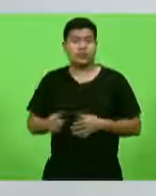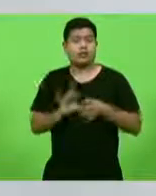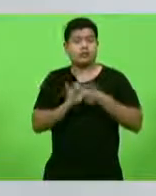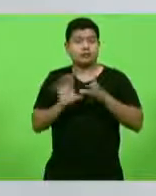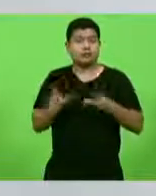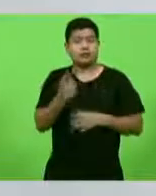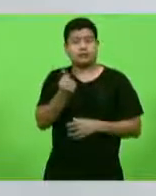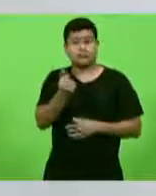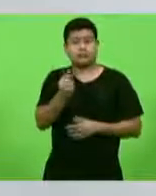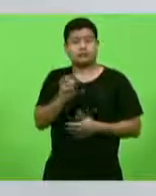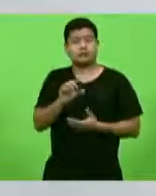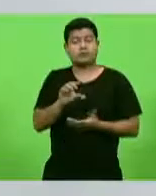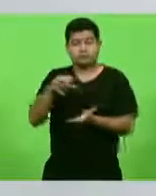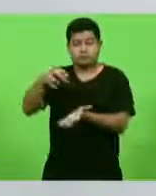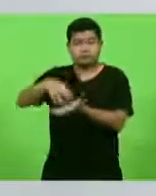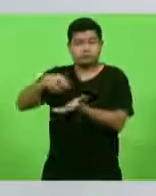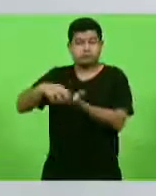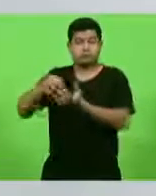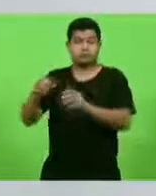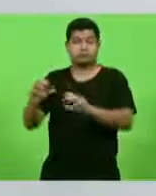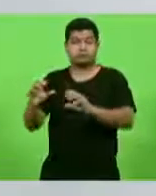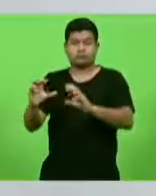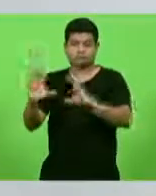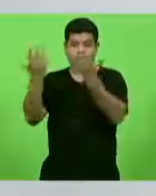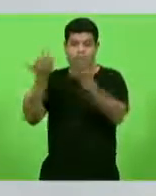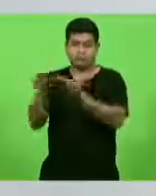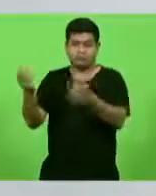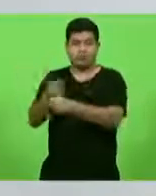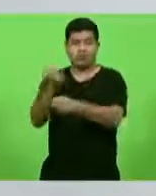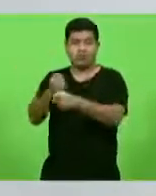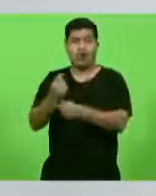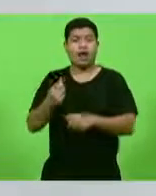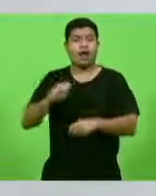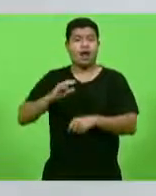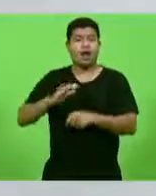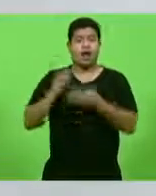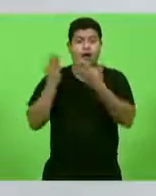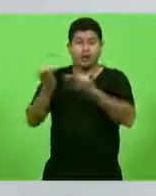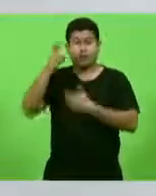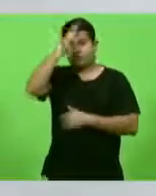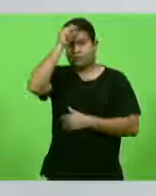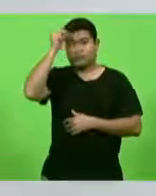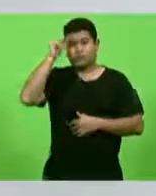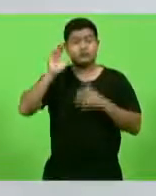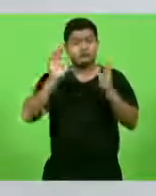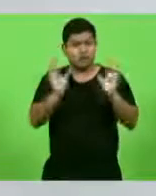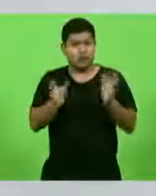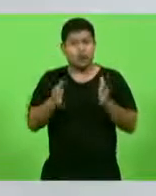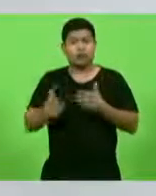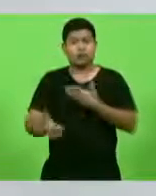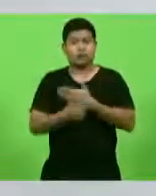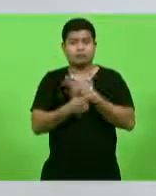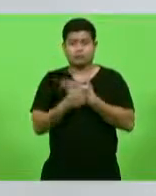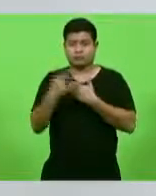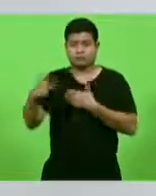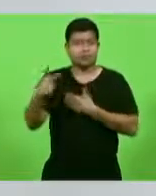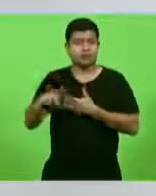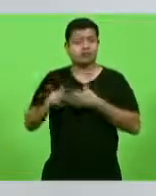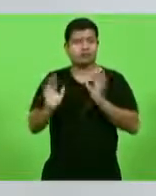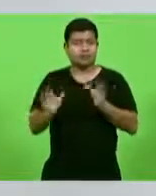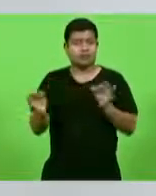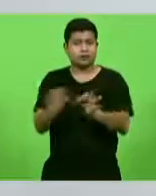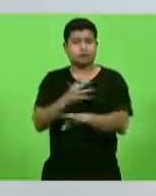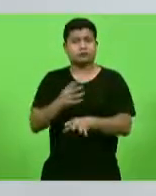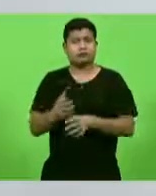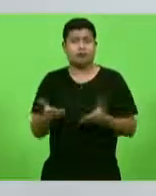Centro de Convenções. A prefeitura de Blumenau já fez a sua parte. E como ela já fez a sua parte, o governo tem que fazer a parte